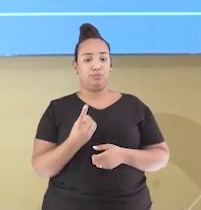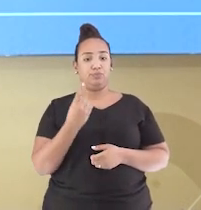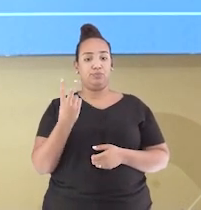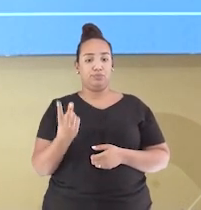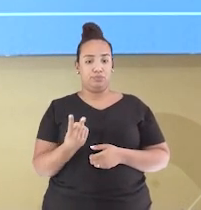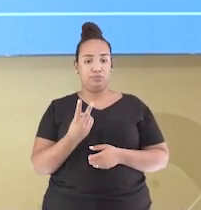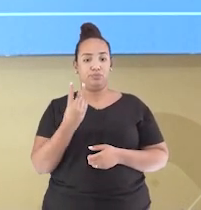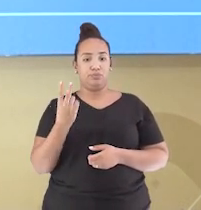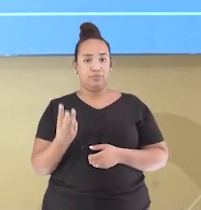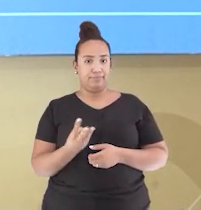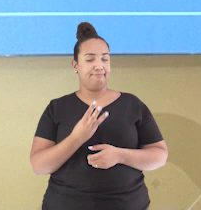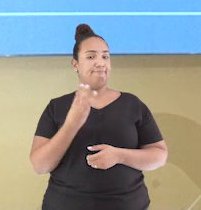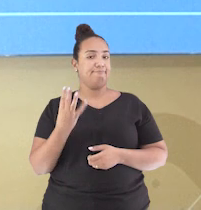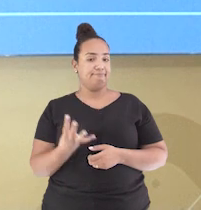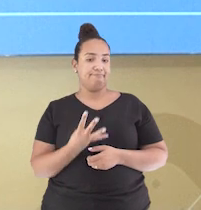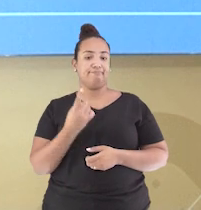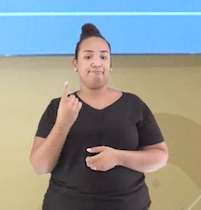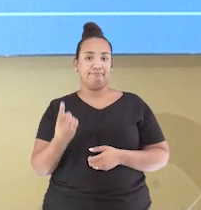1, 2, 3, 4. Compasso.